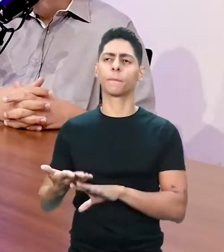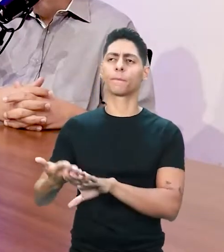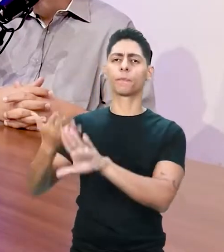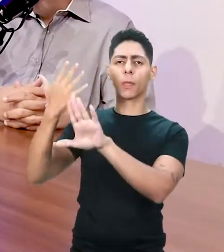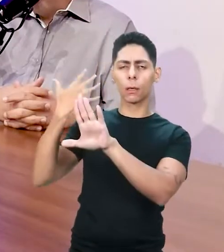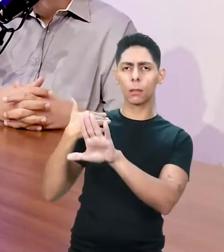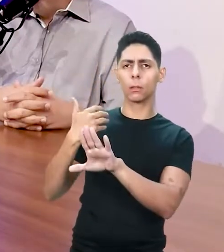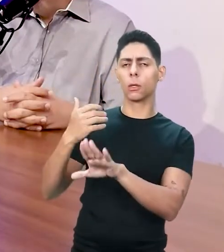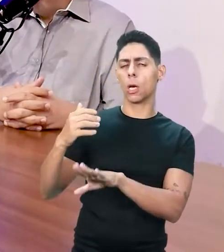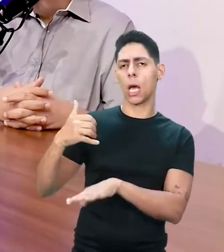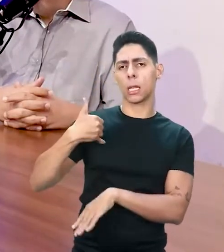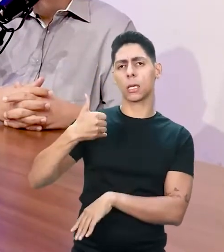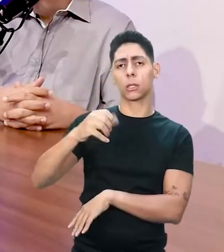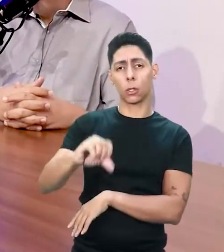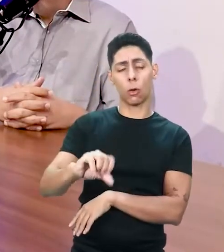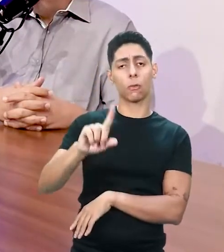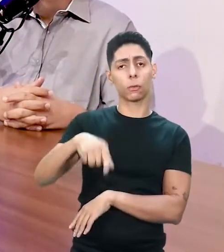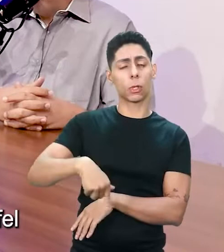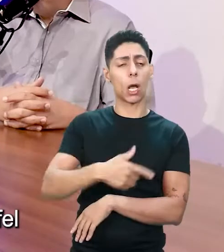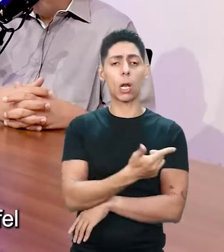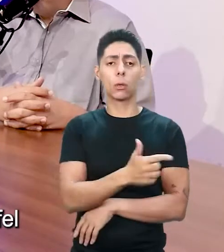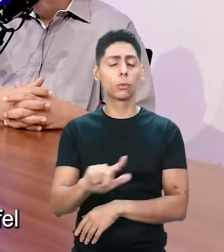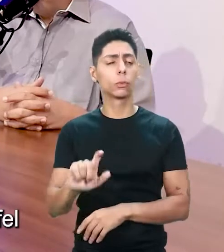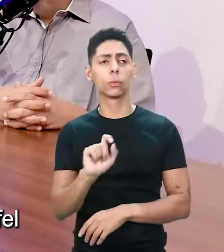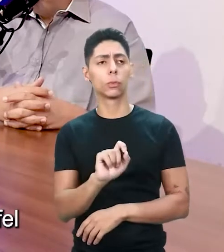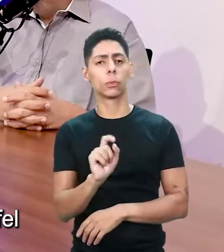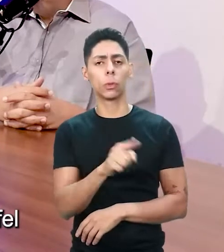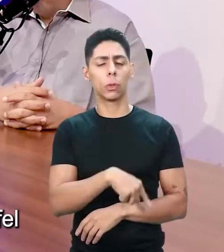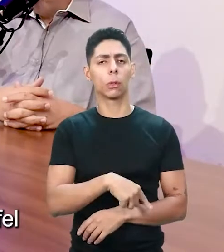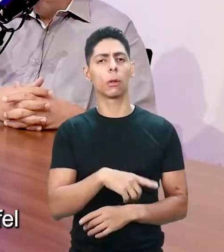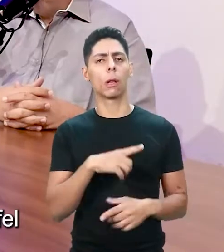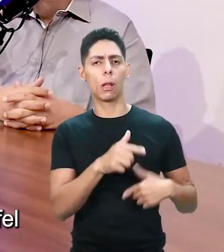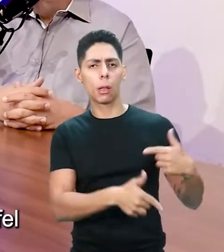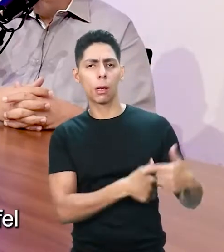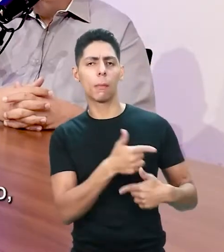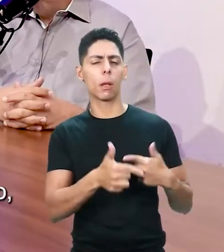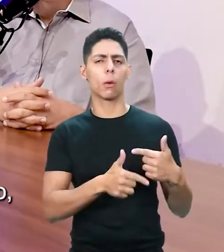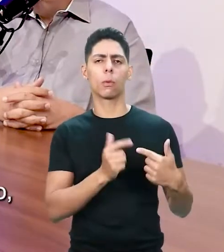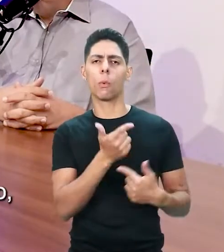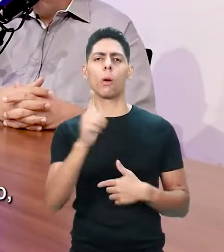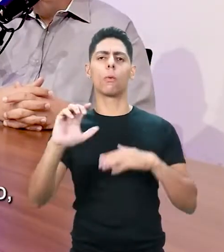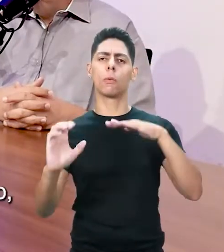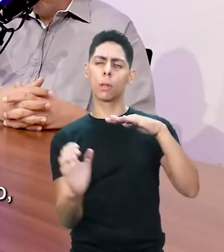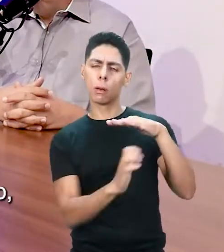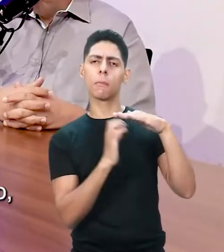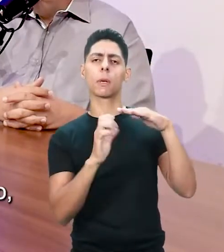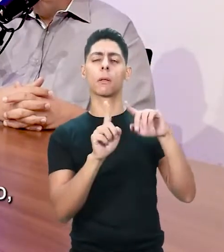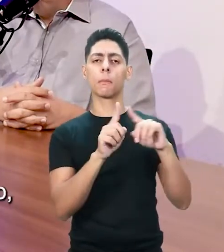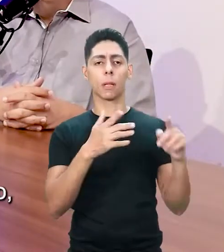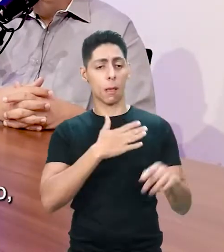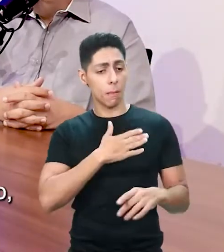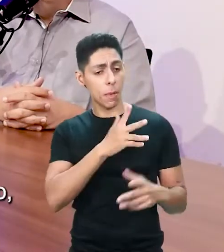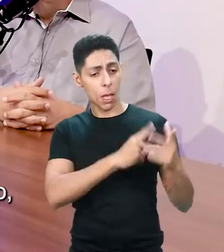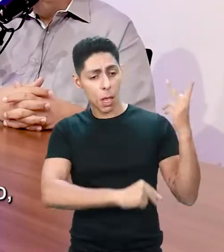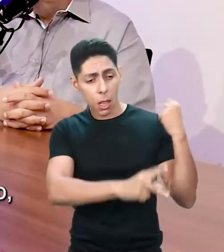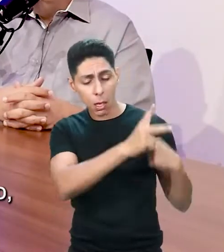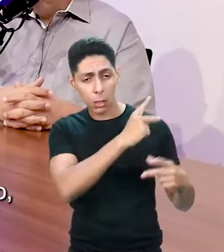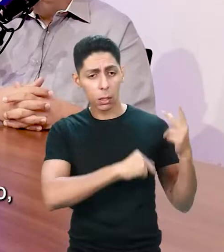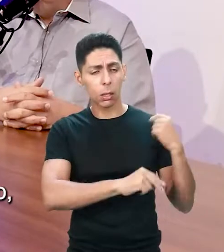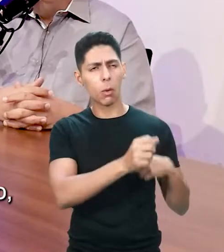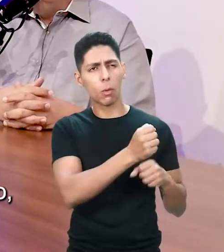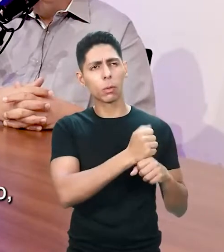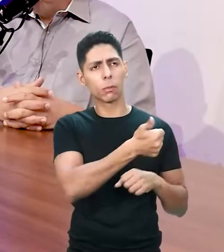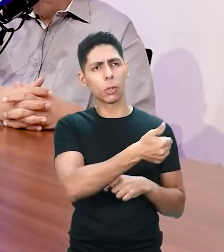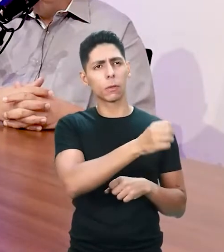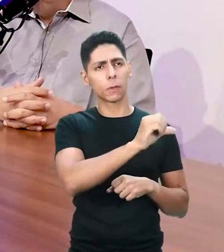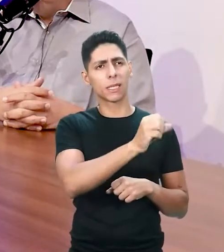meus 9 anos de idade, que meu pai não tinha mais patrão. Meu pai trabalhou numa empresa chamada Grunfeld, mas na minha adolescência, quer dizer, 1970